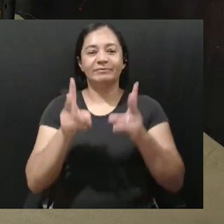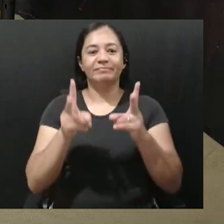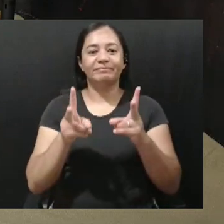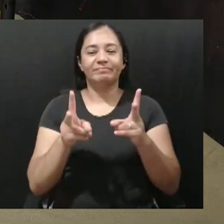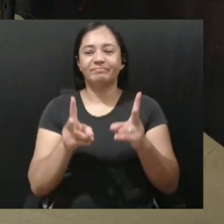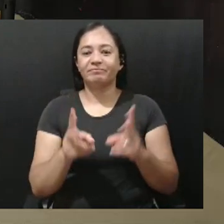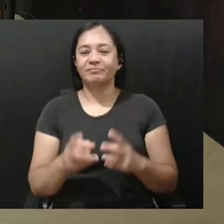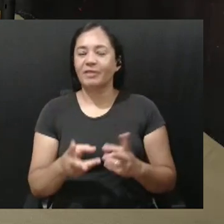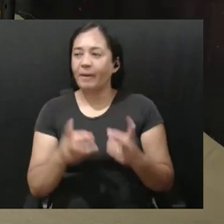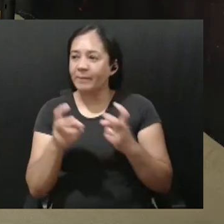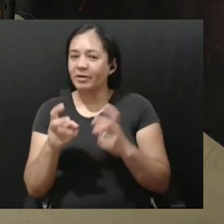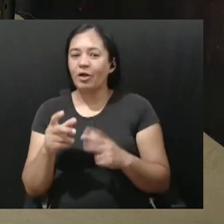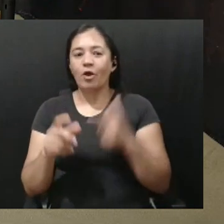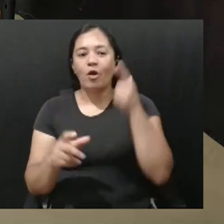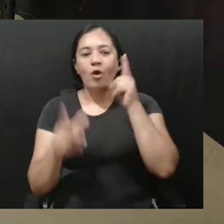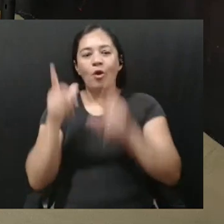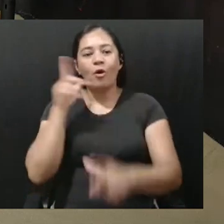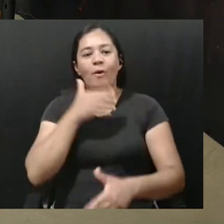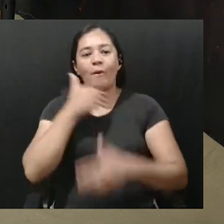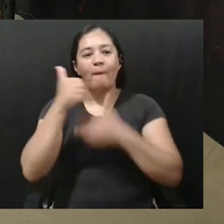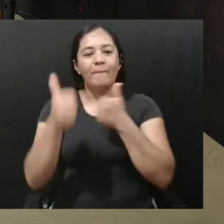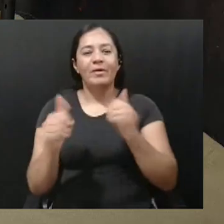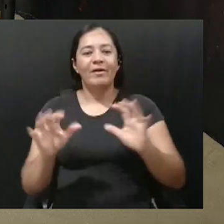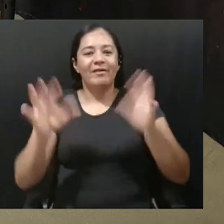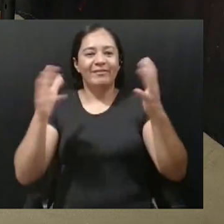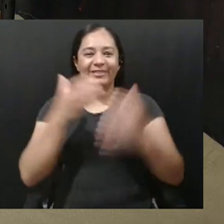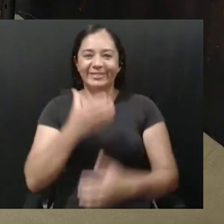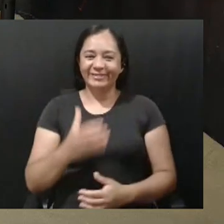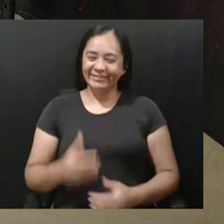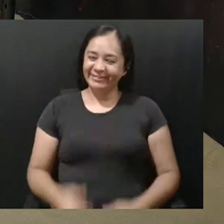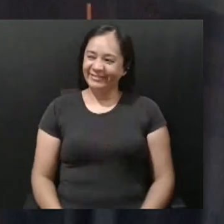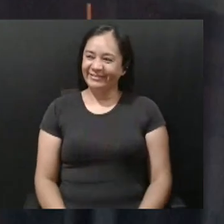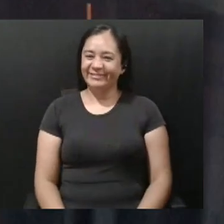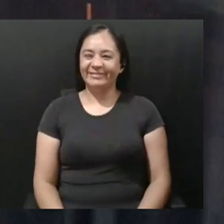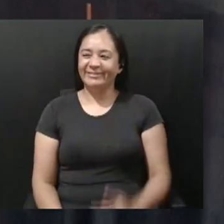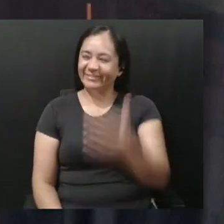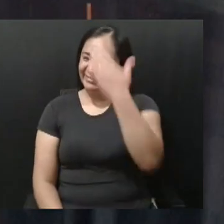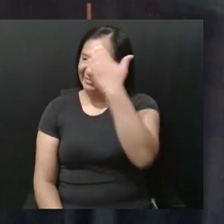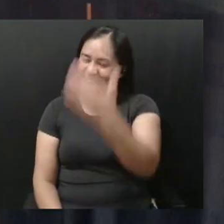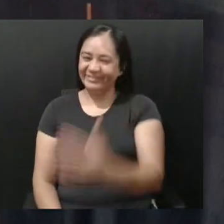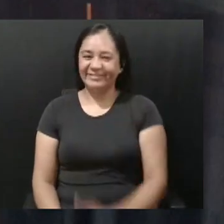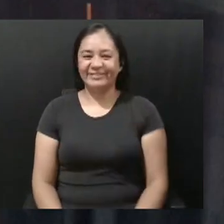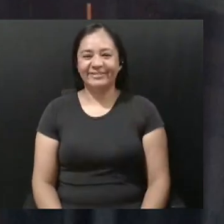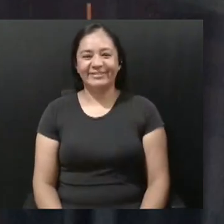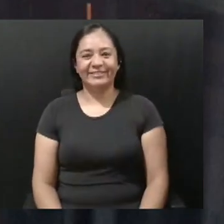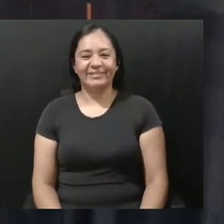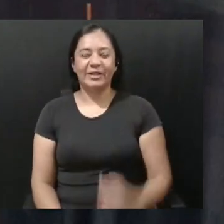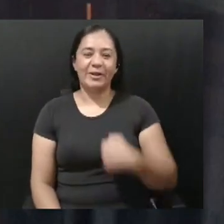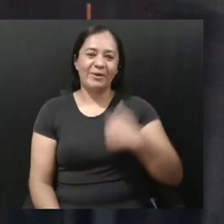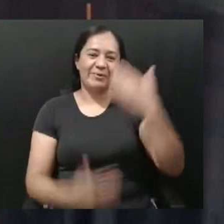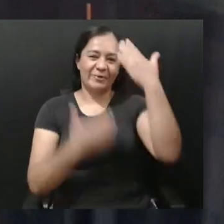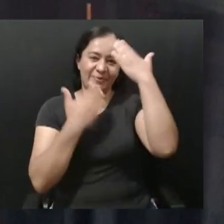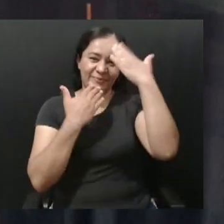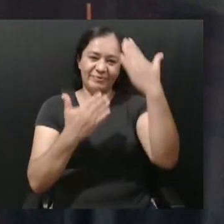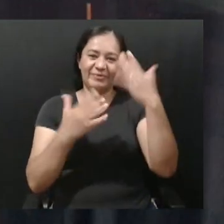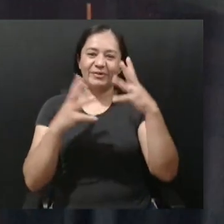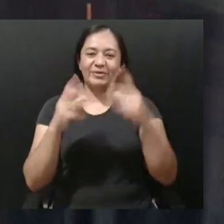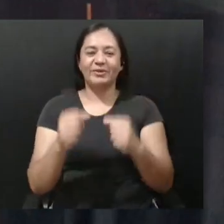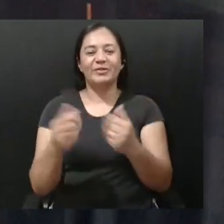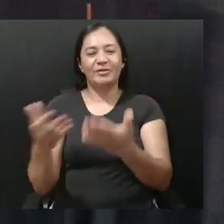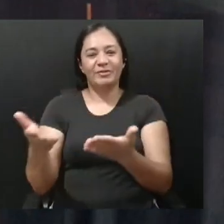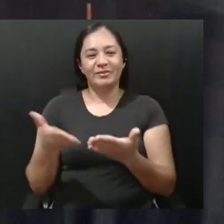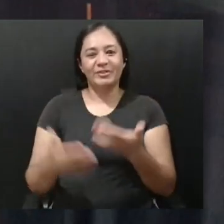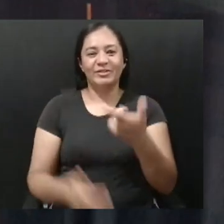conseguir melhorar a festa de Natal da galera aí, viu? Obrigada. Imagina, eu que agradeço o convite mais uma vez,